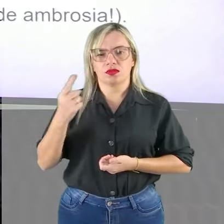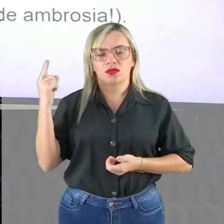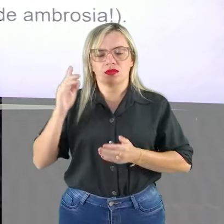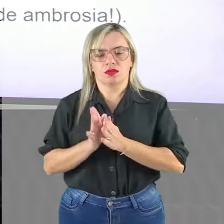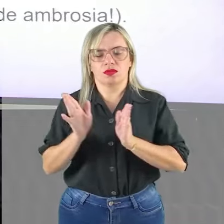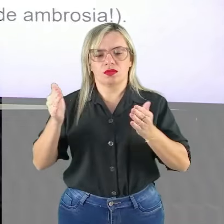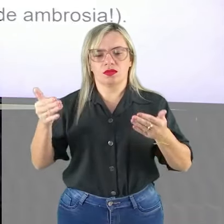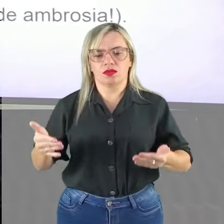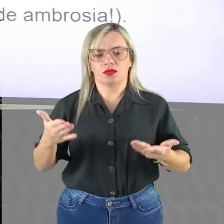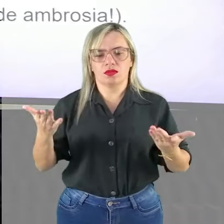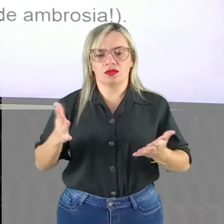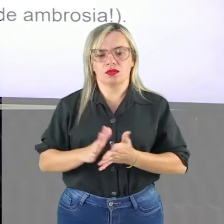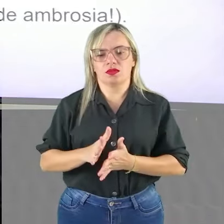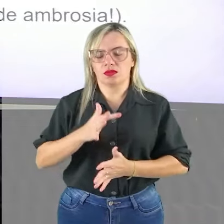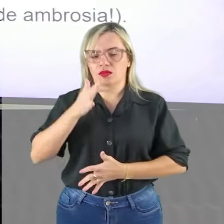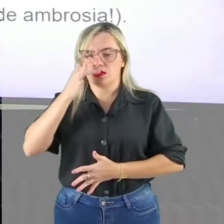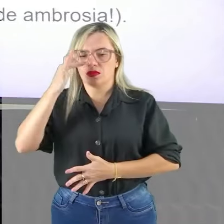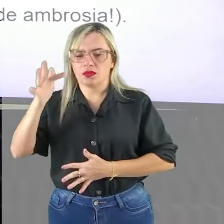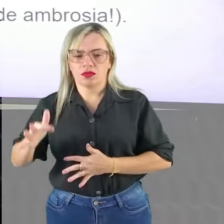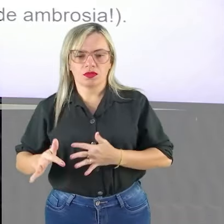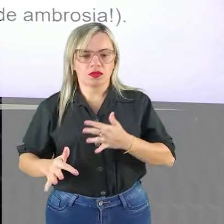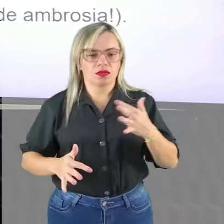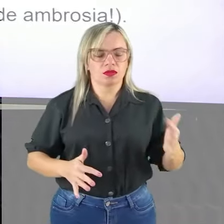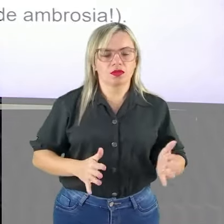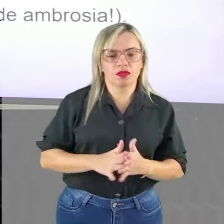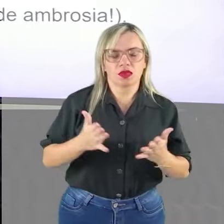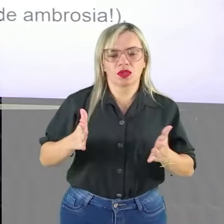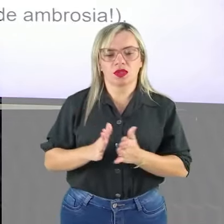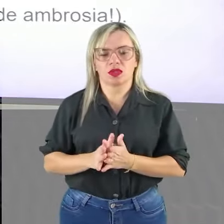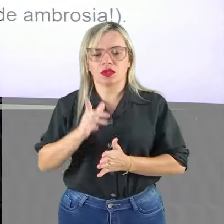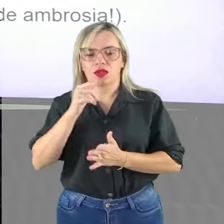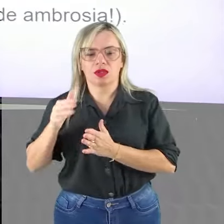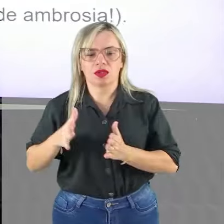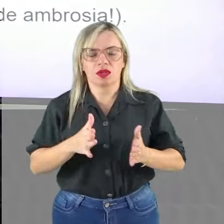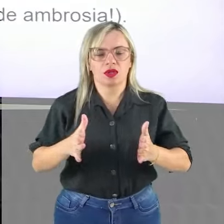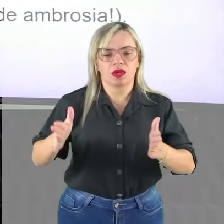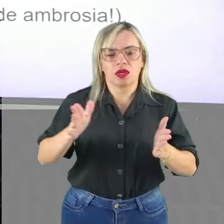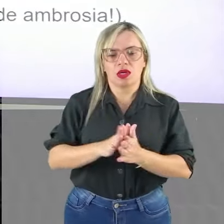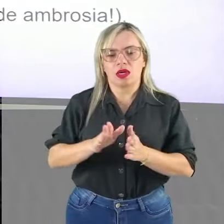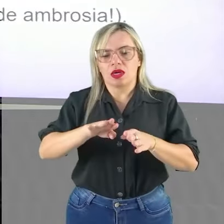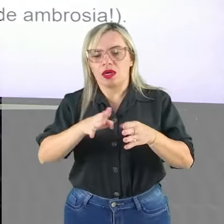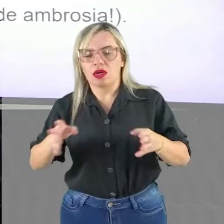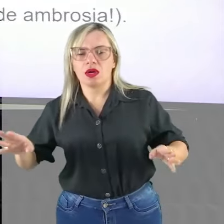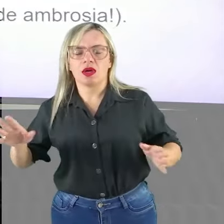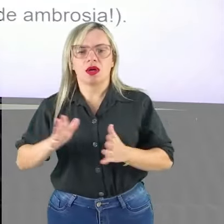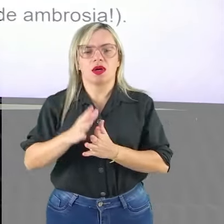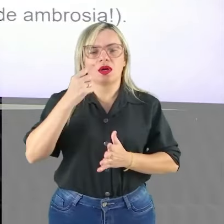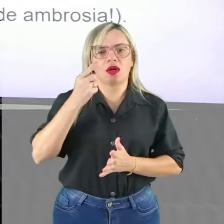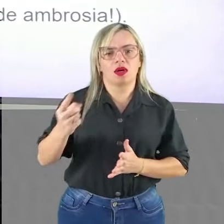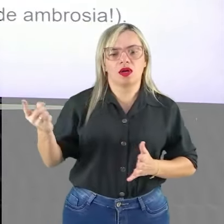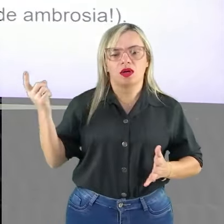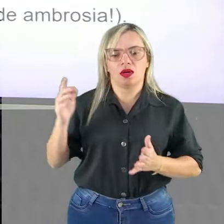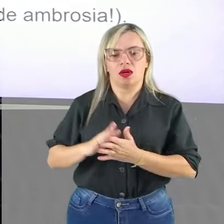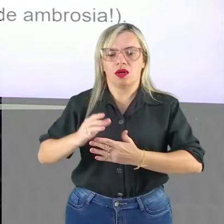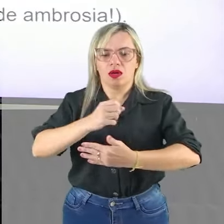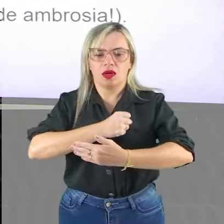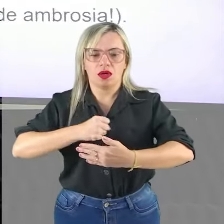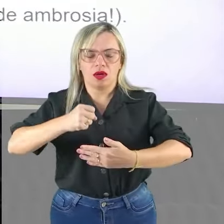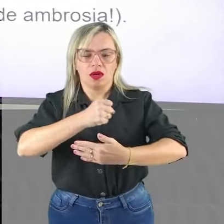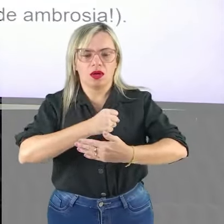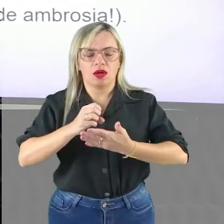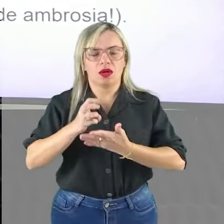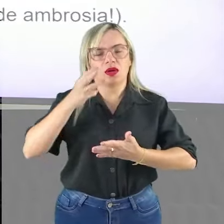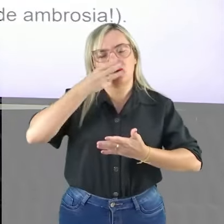observem são Vales flor aportam né é Conventos a gastronomia são seus doces sabor Celestial